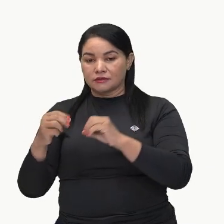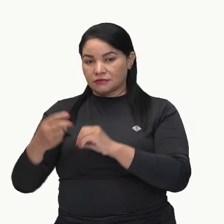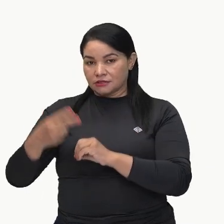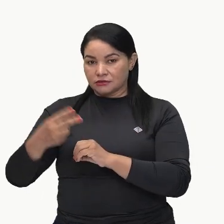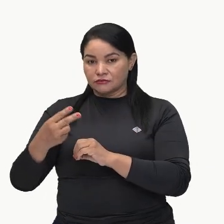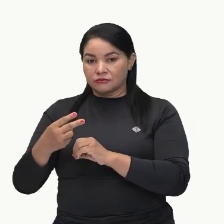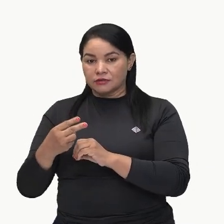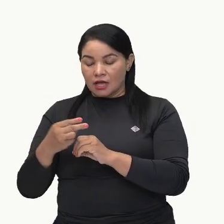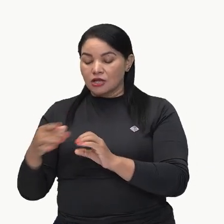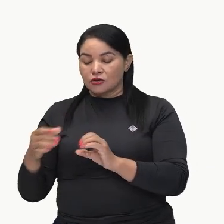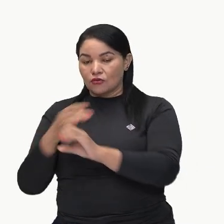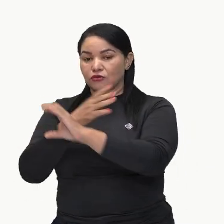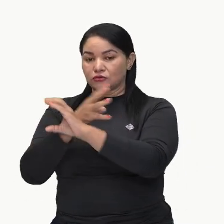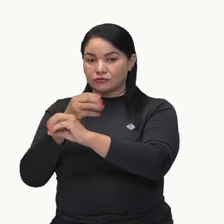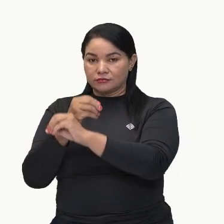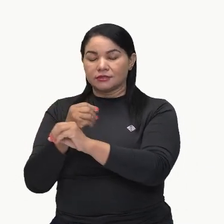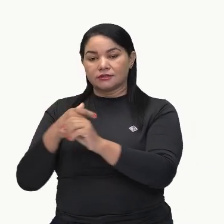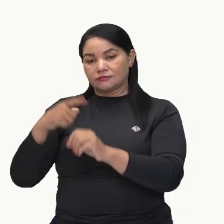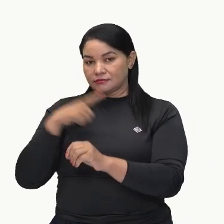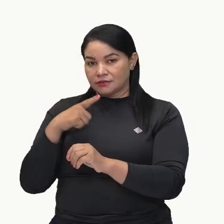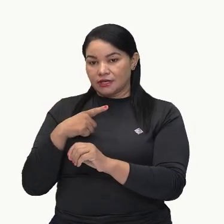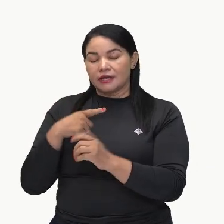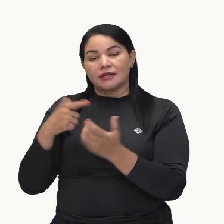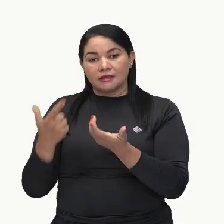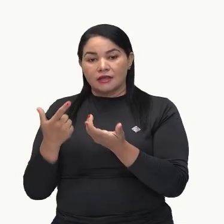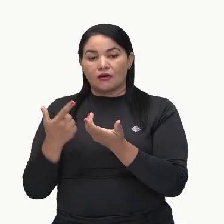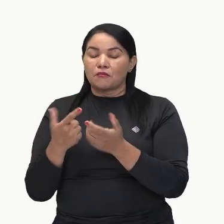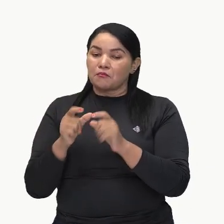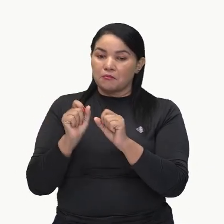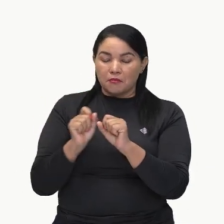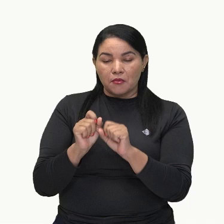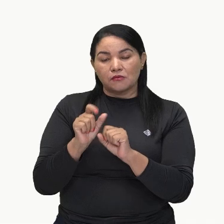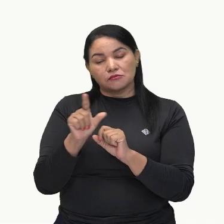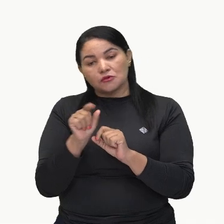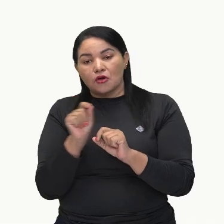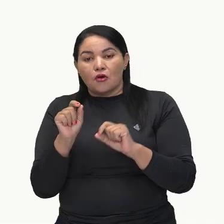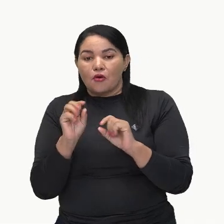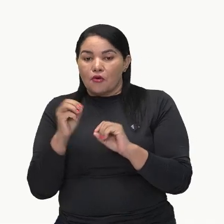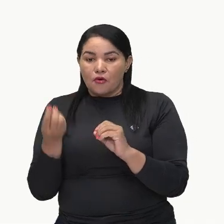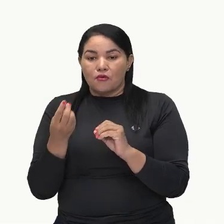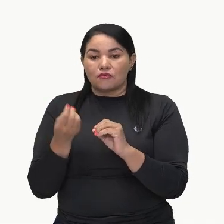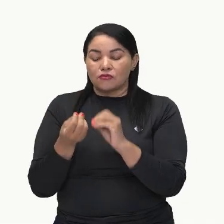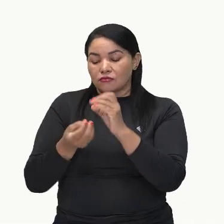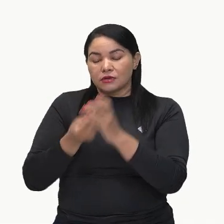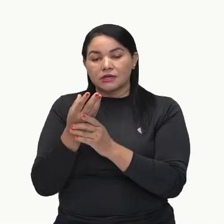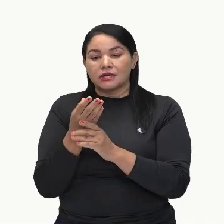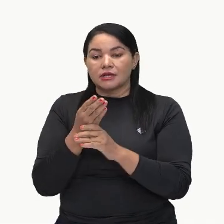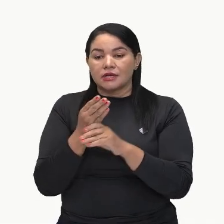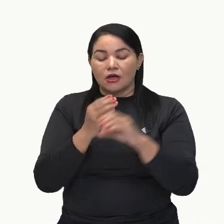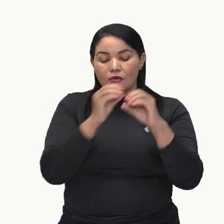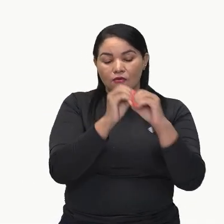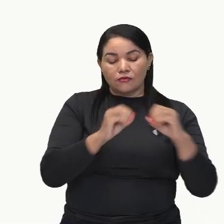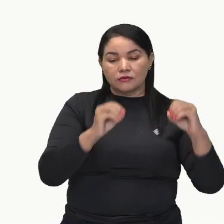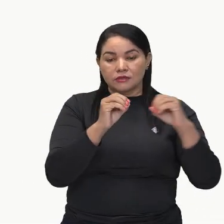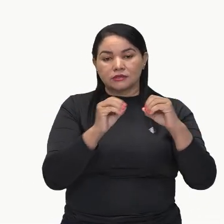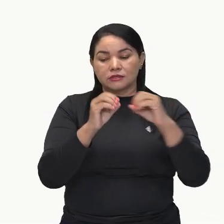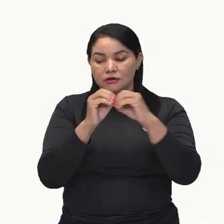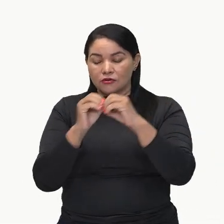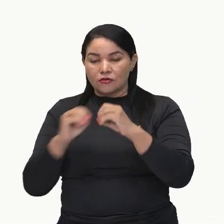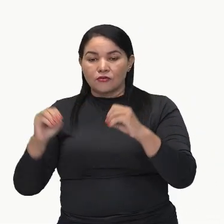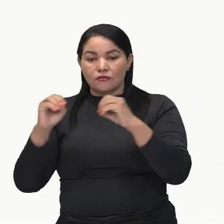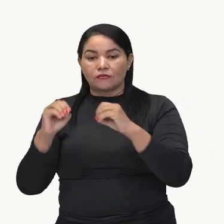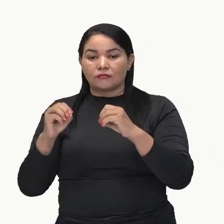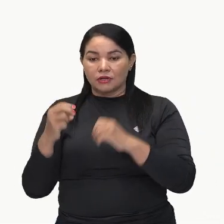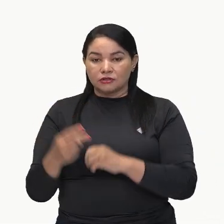Essa conjunção alternativa. Ou então eu posso construir com as duas